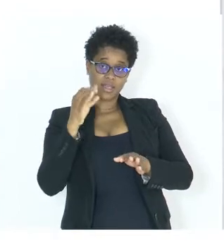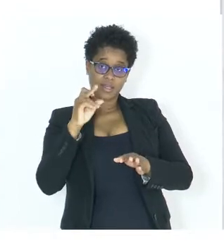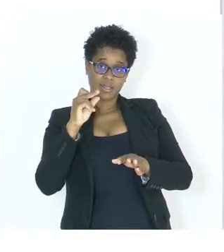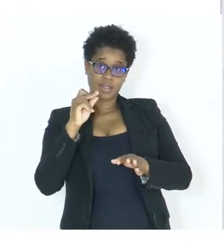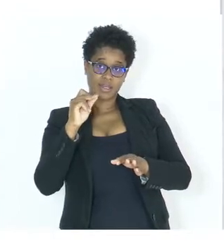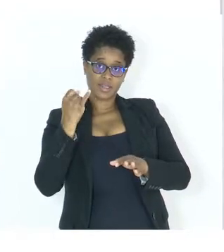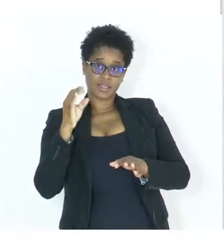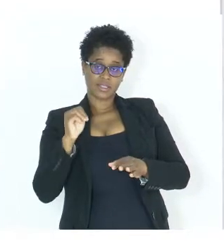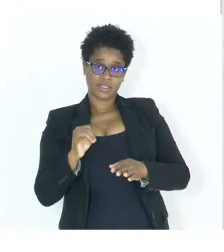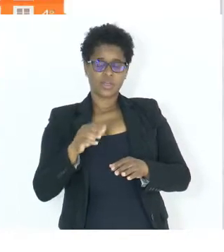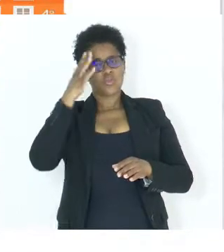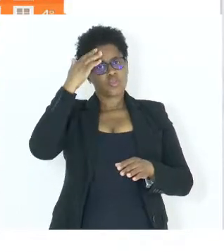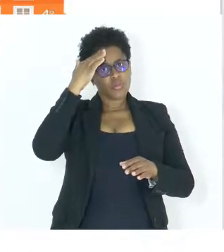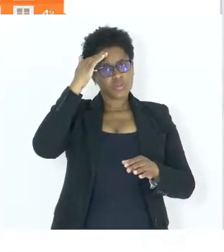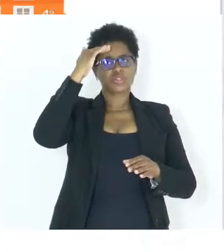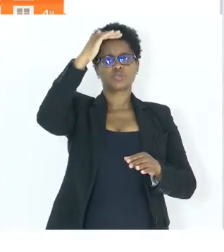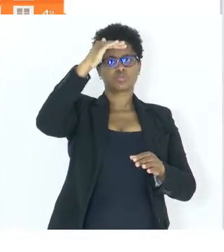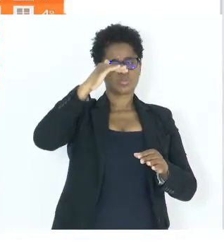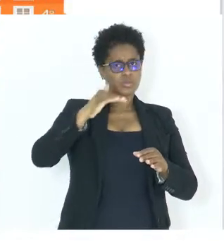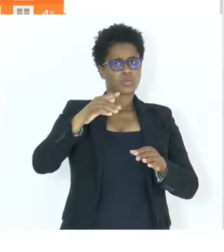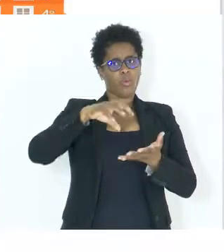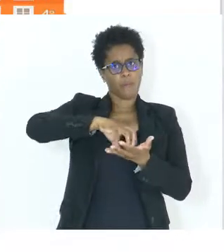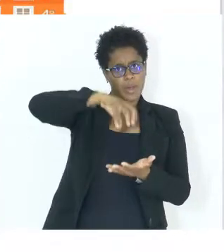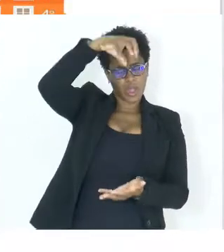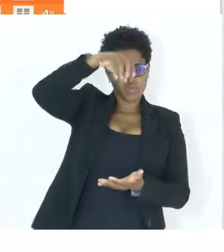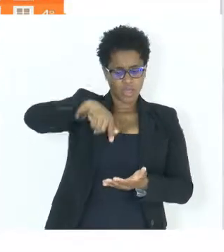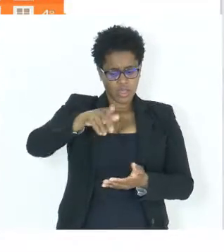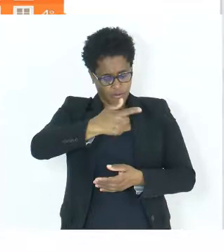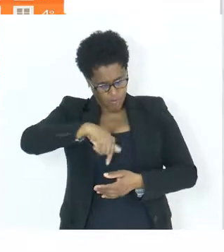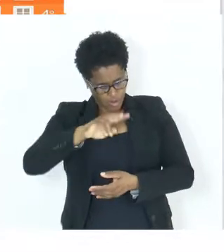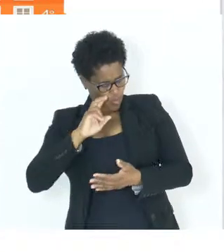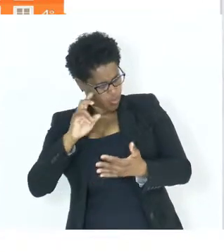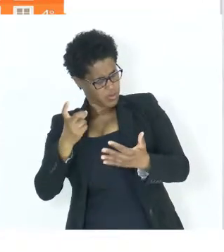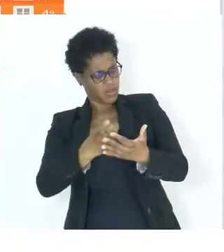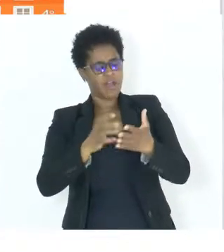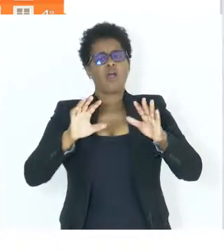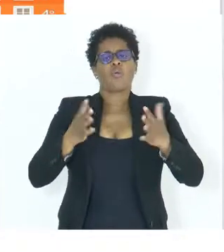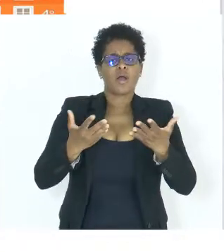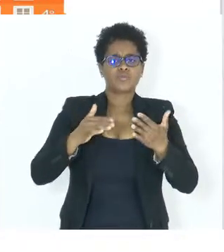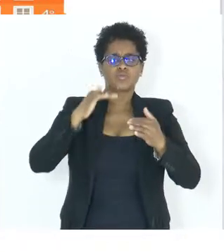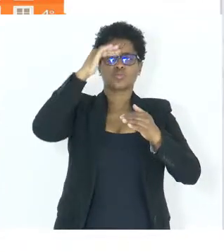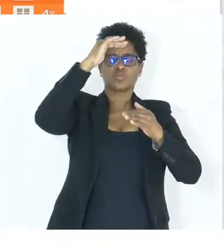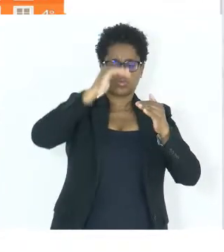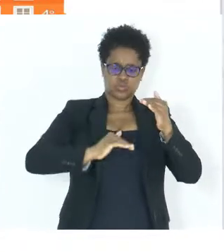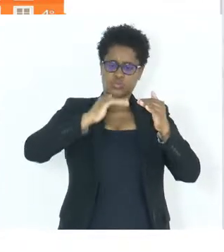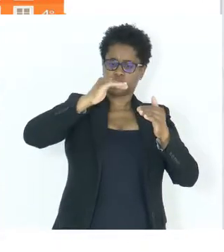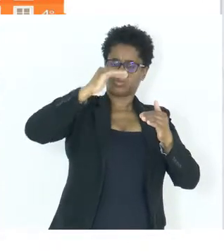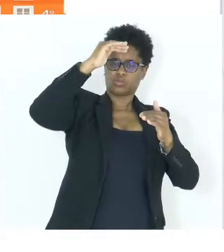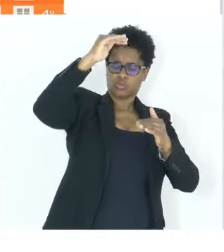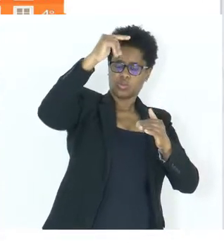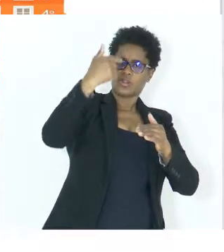número de andares de um prédio, não é? Aqui vamos observar. Quantos andares tem o